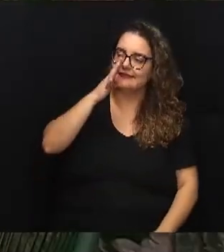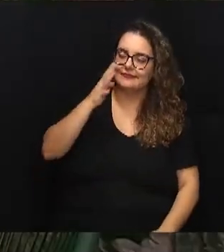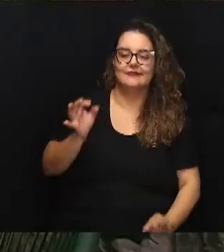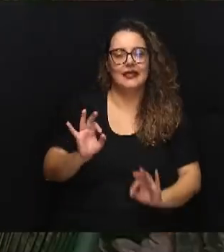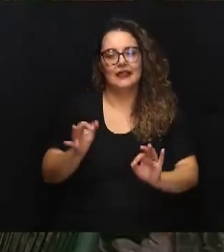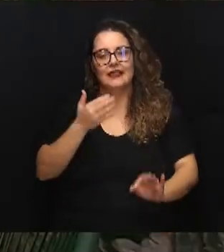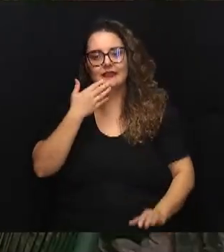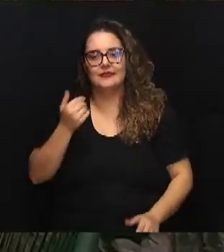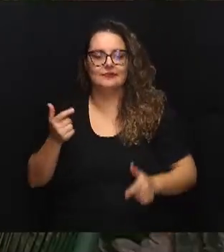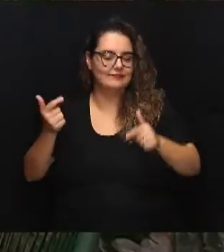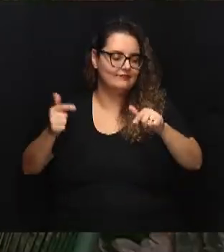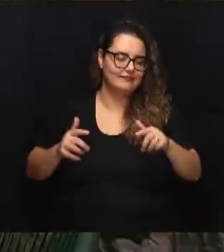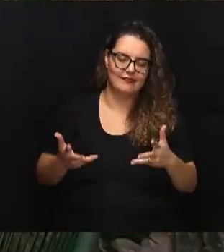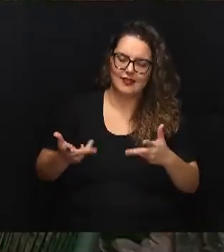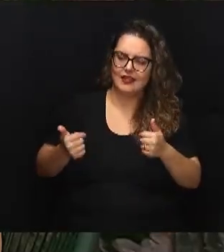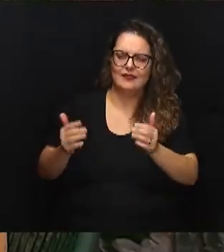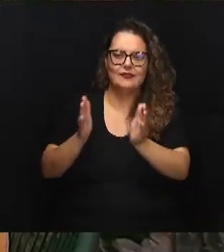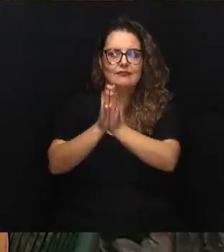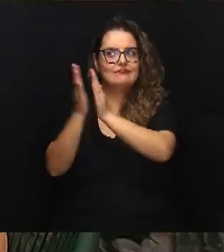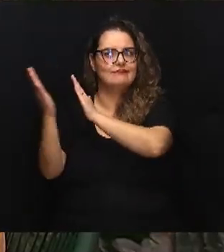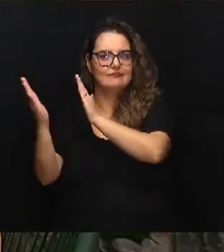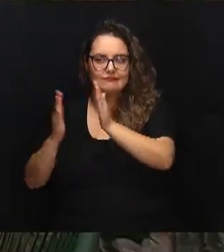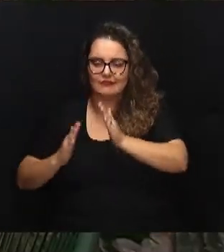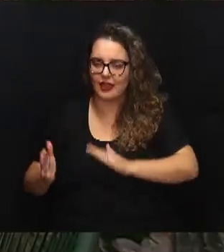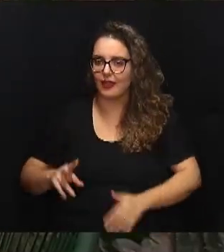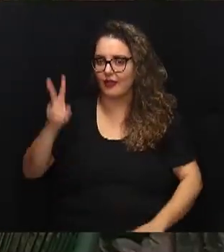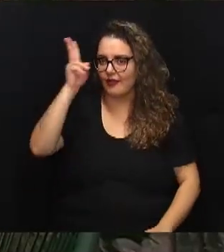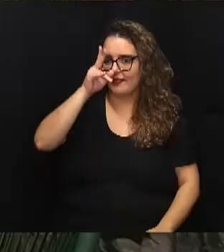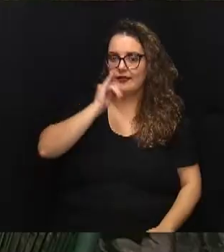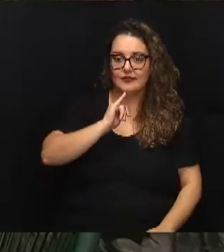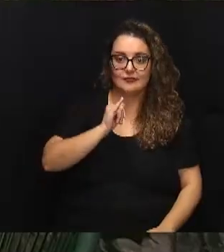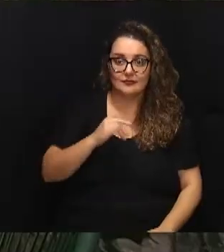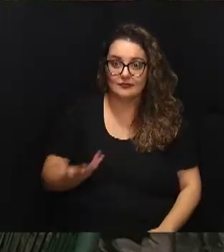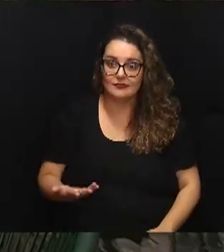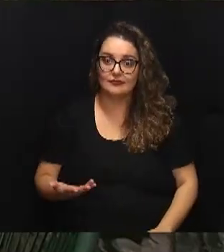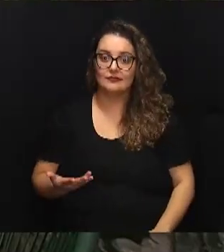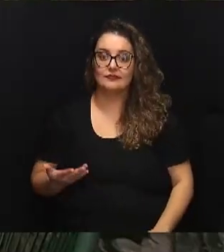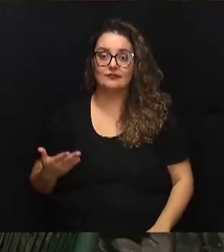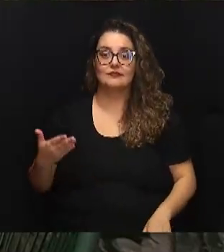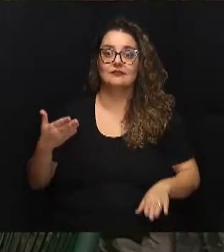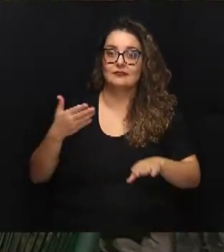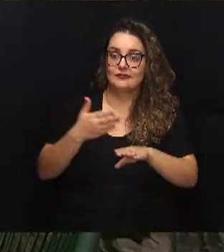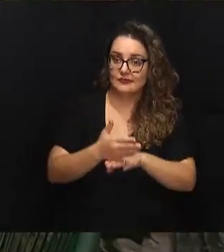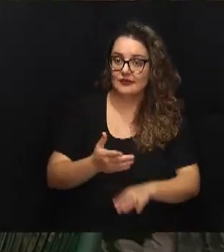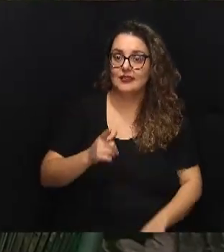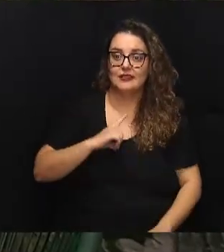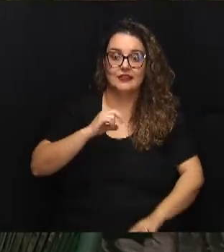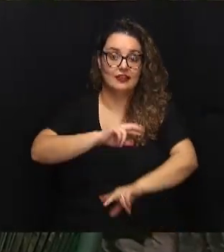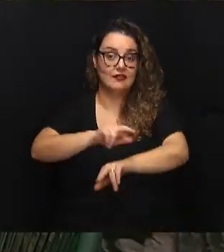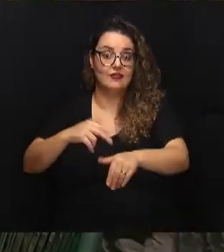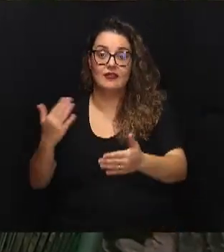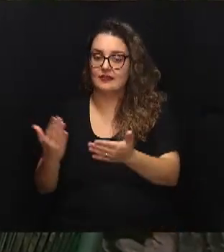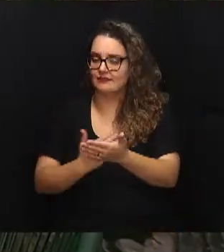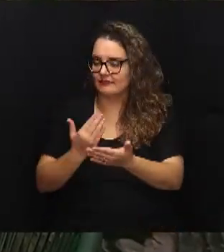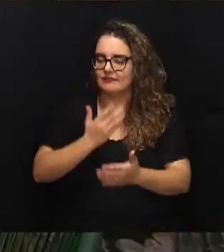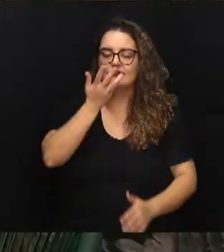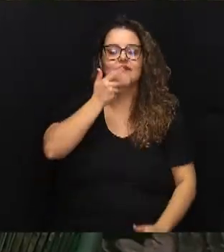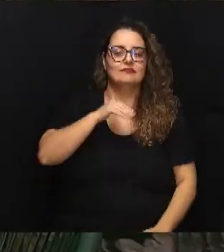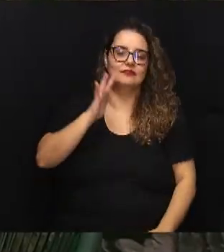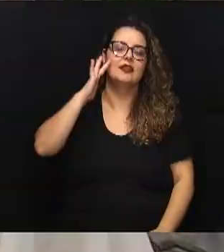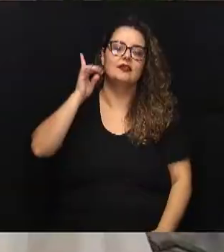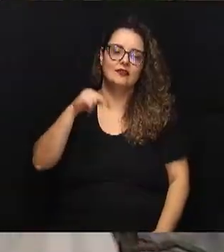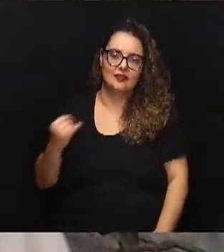esse ambiente maravilhoso da livraria, com contação de história, com a parte também que tem vários livros infantis, então eu acho